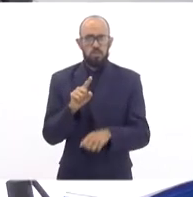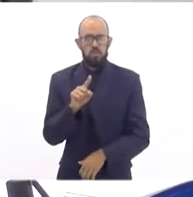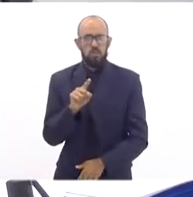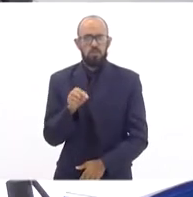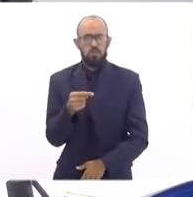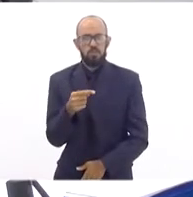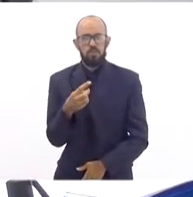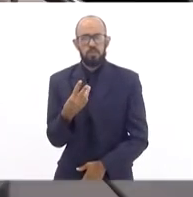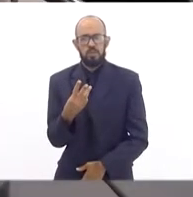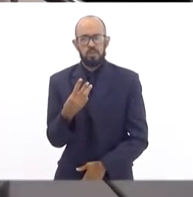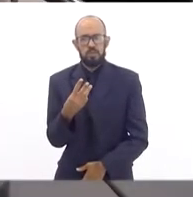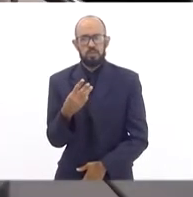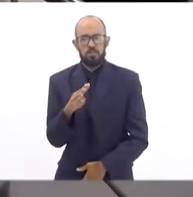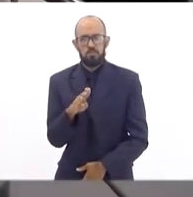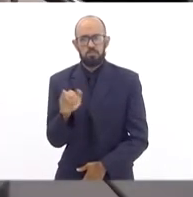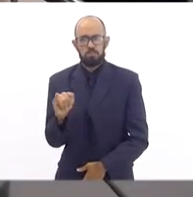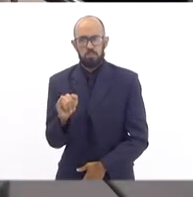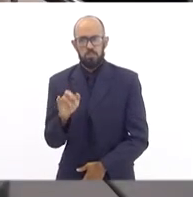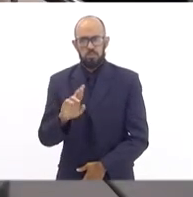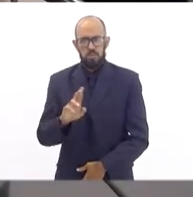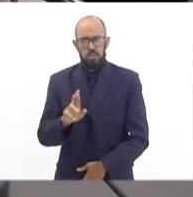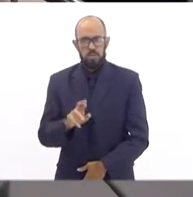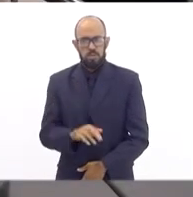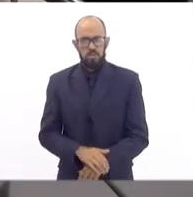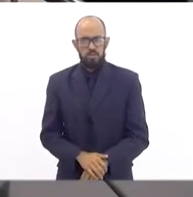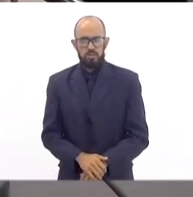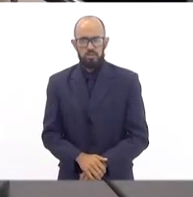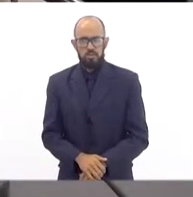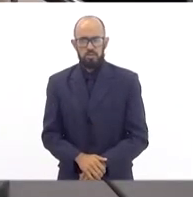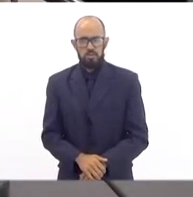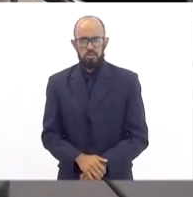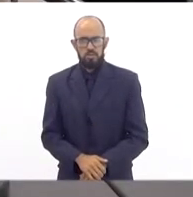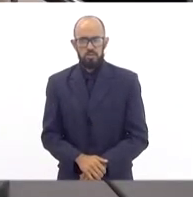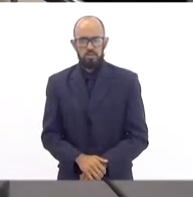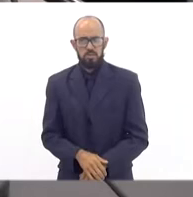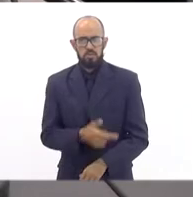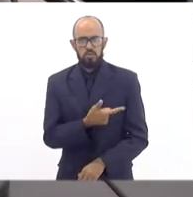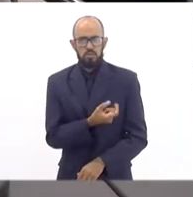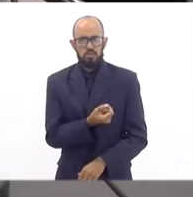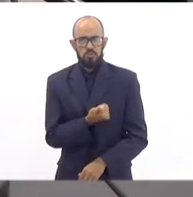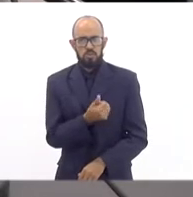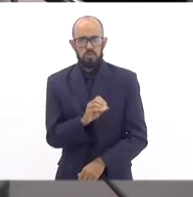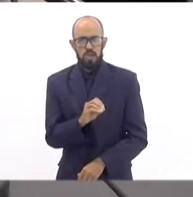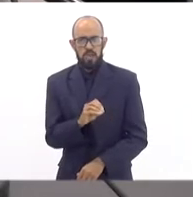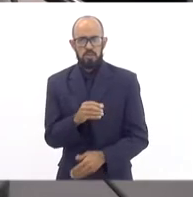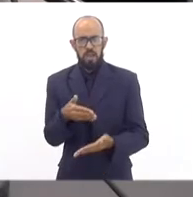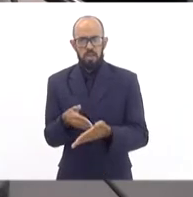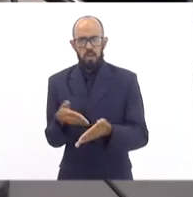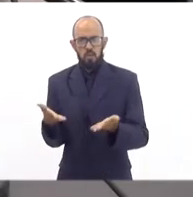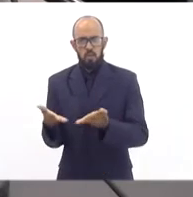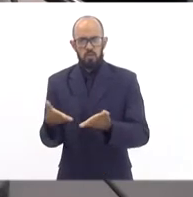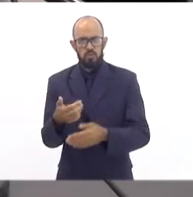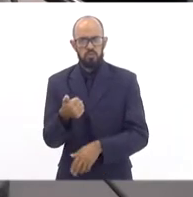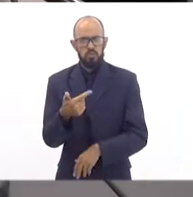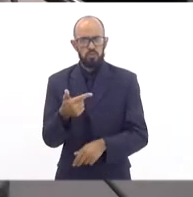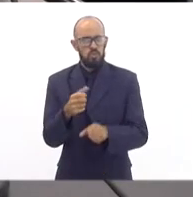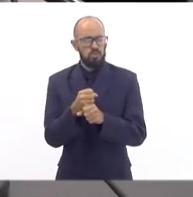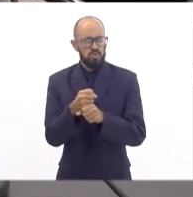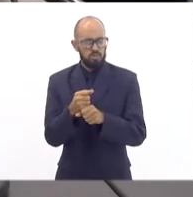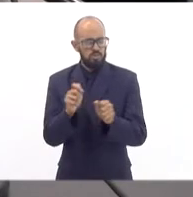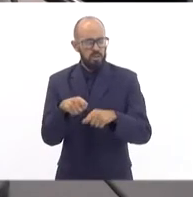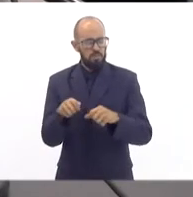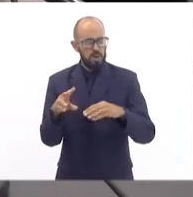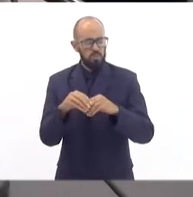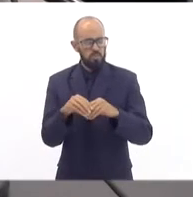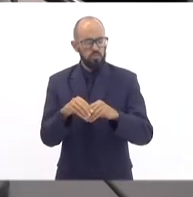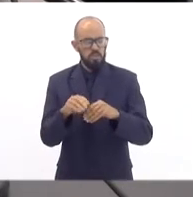bi. Dois. Né? É isso? 1,2 bi? Isso de 2010 para cá, já faz 12 anos. A senhora pode resumir quais foram os principais investimentos